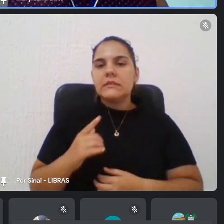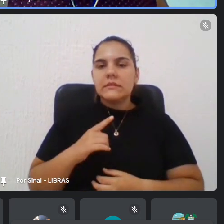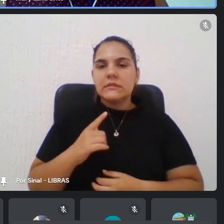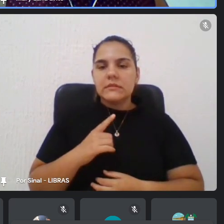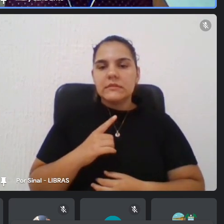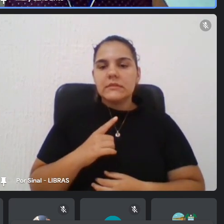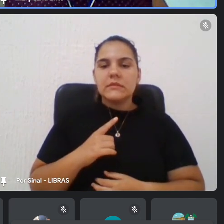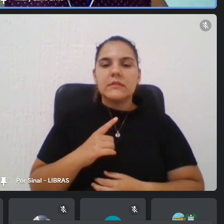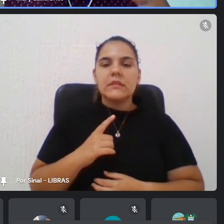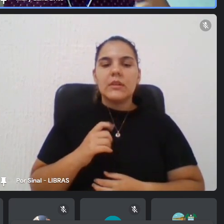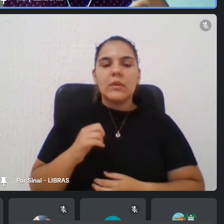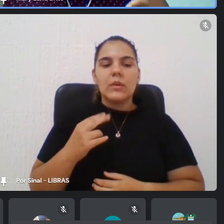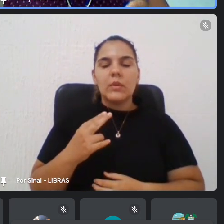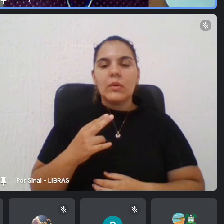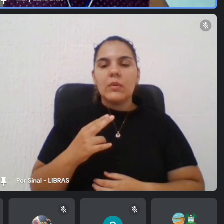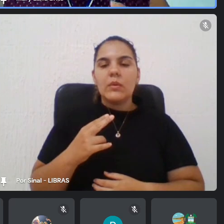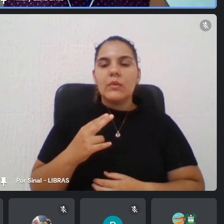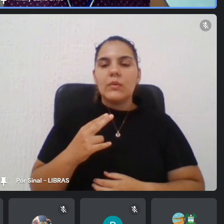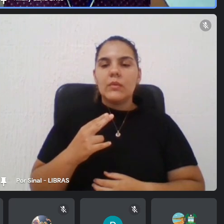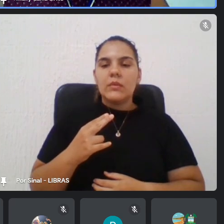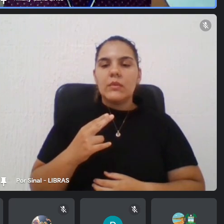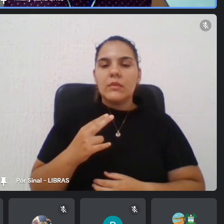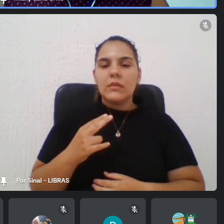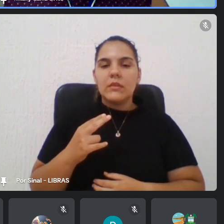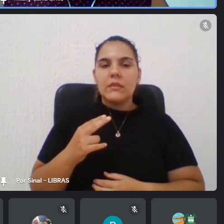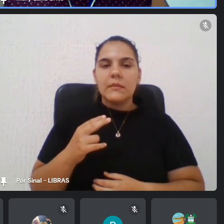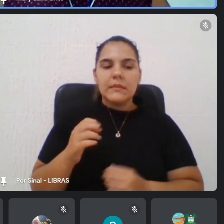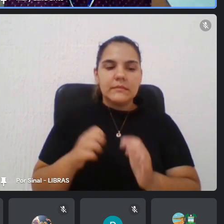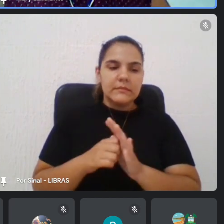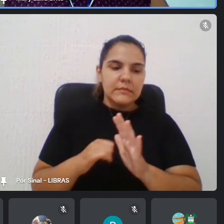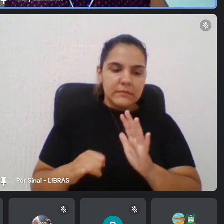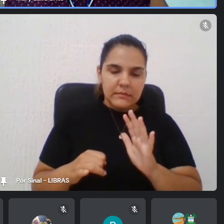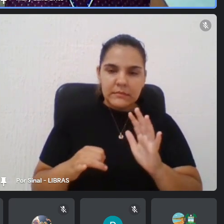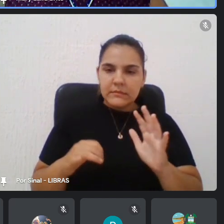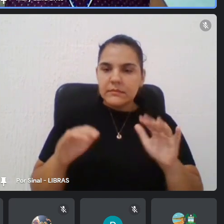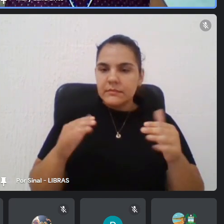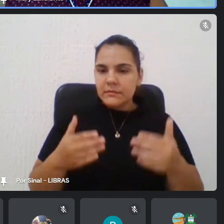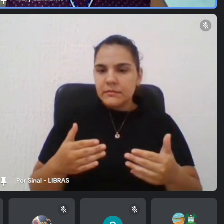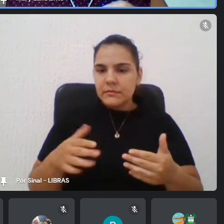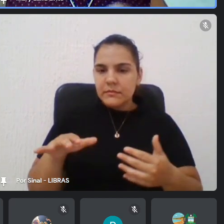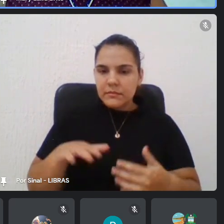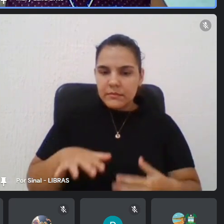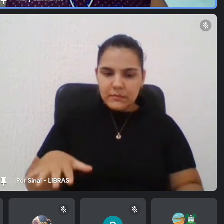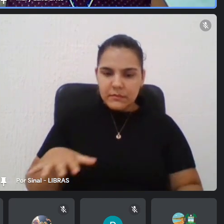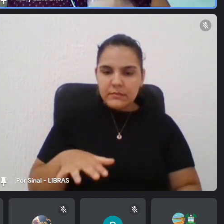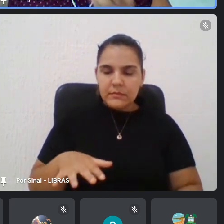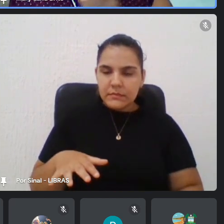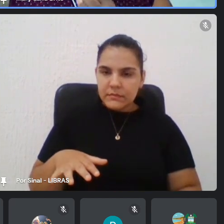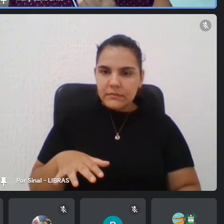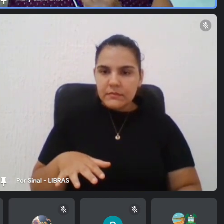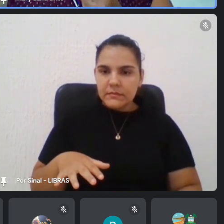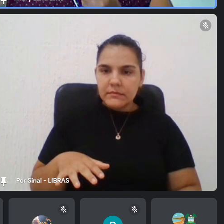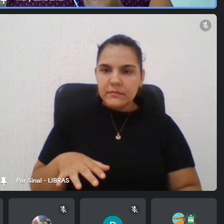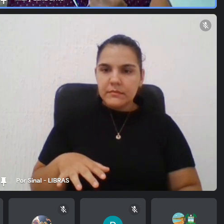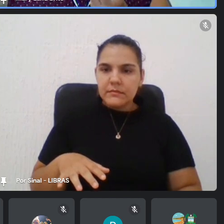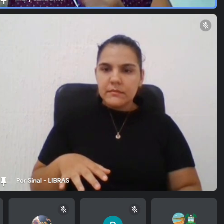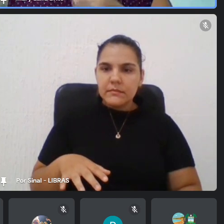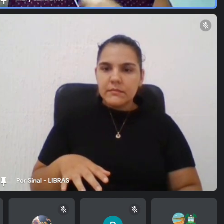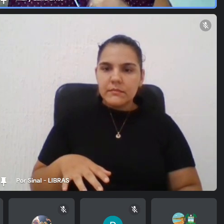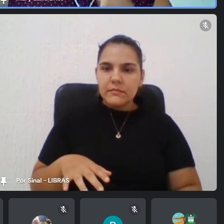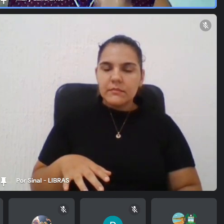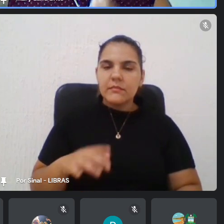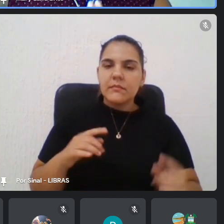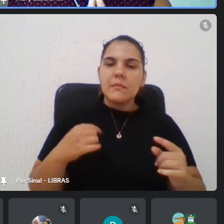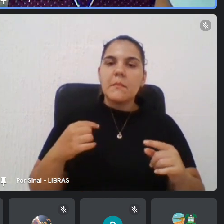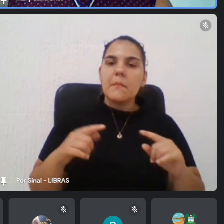ainda o recorte para editais específicos por área, mas a gente está mais para editais que possam